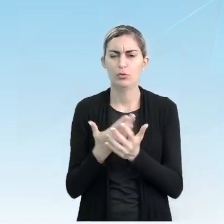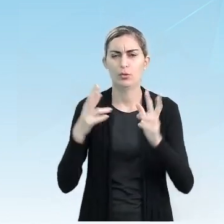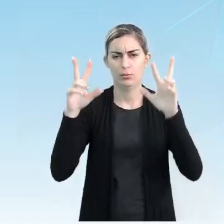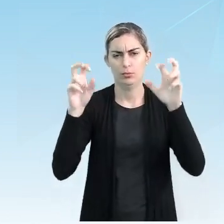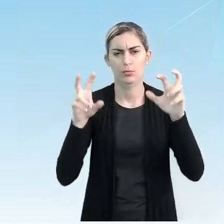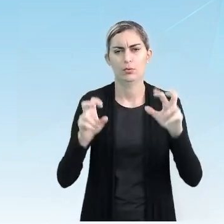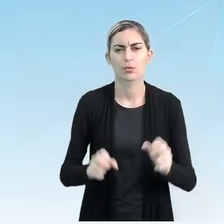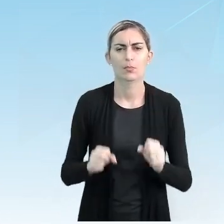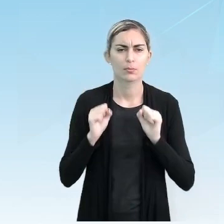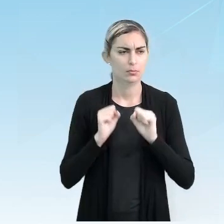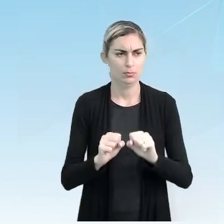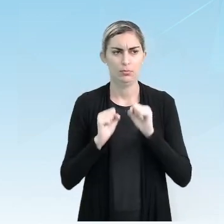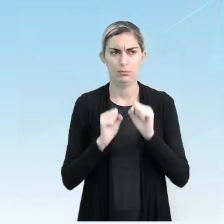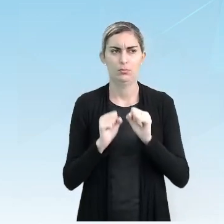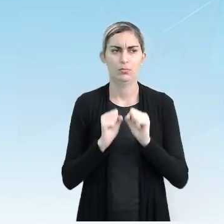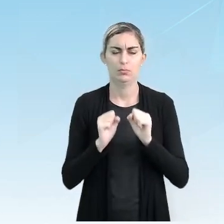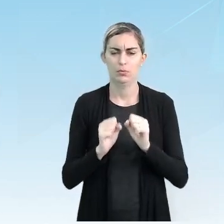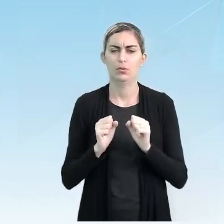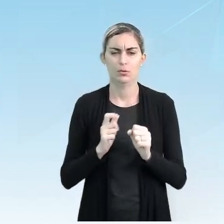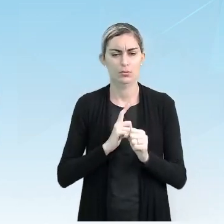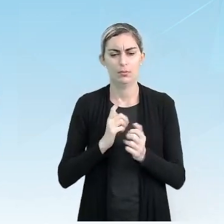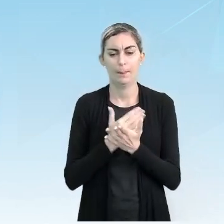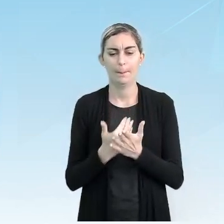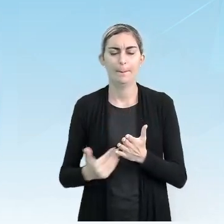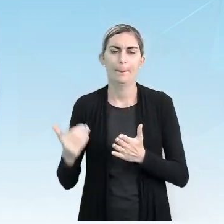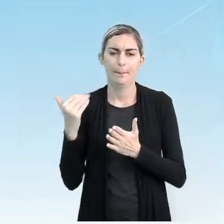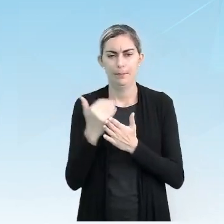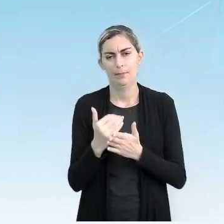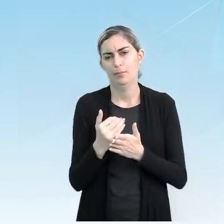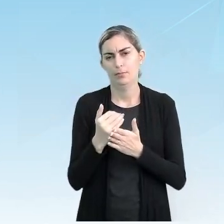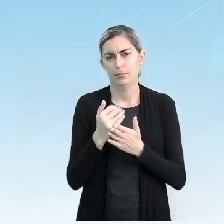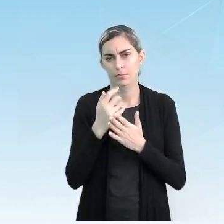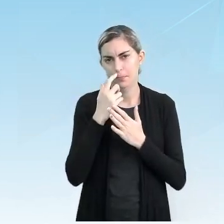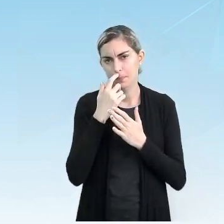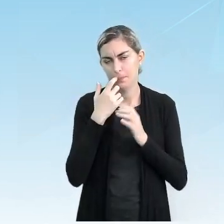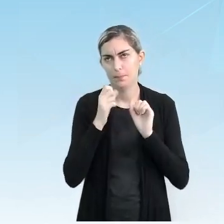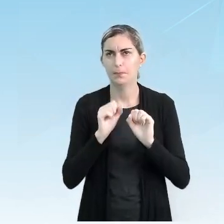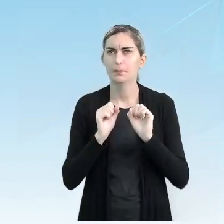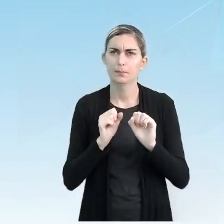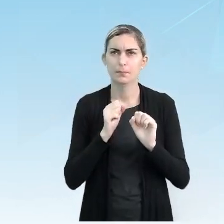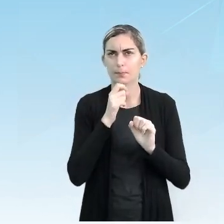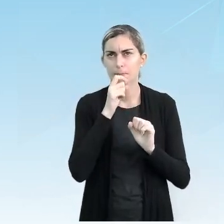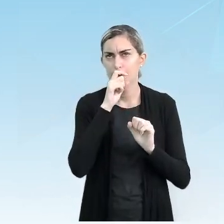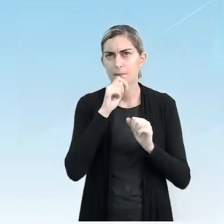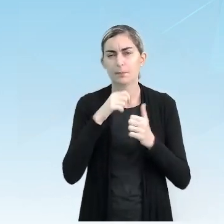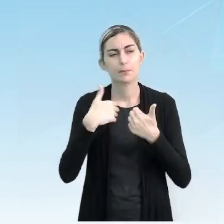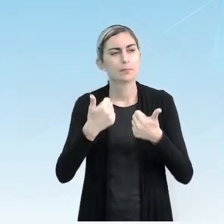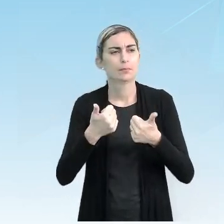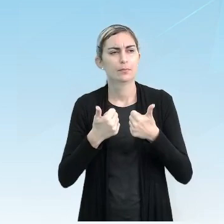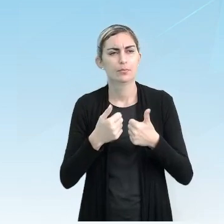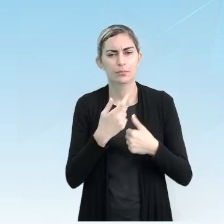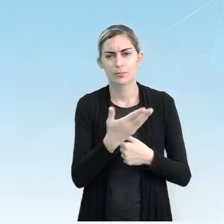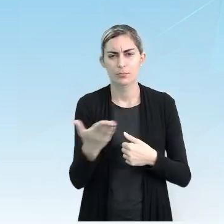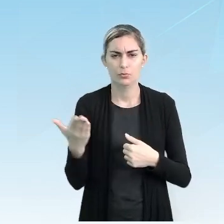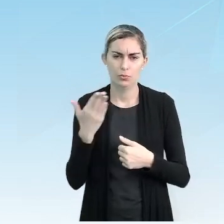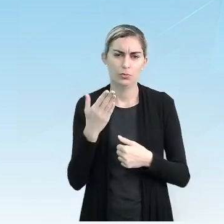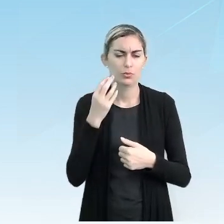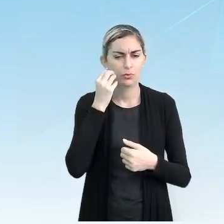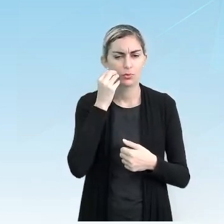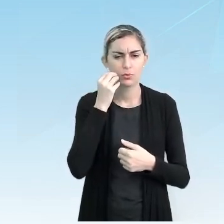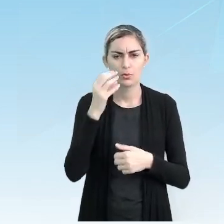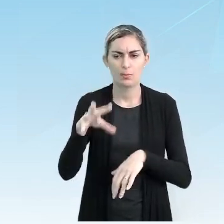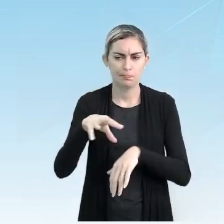para que possam ter com mais, como é que eu posso dizer, mais consideração, se munir daquilo